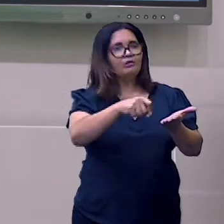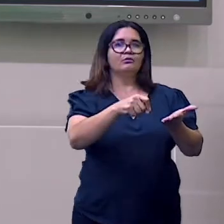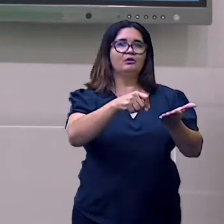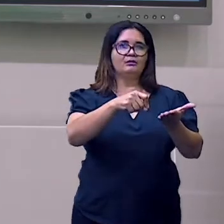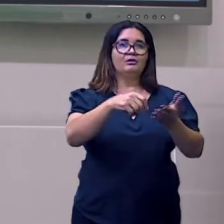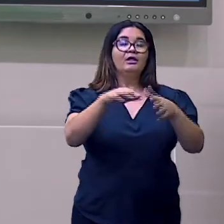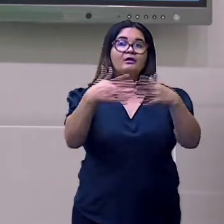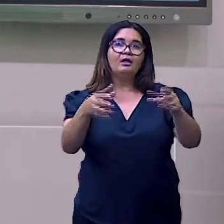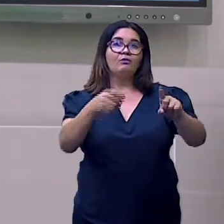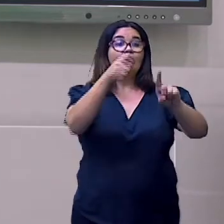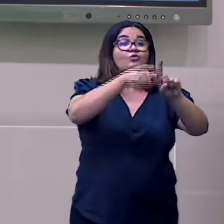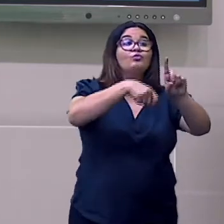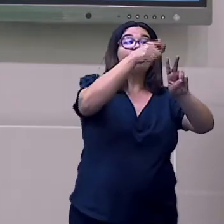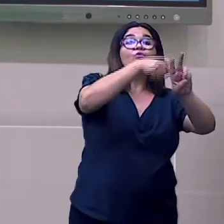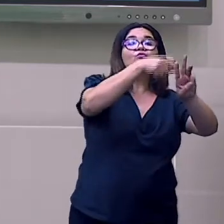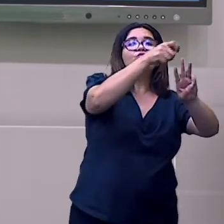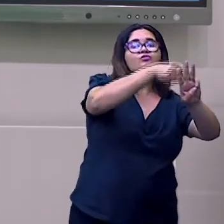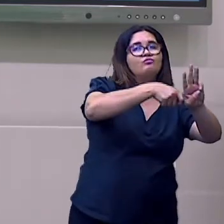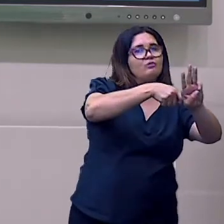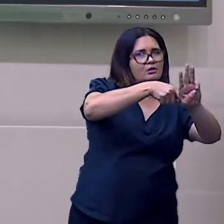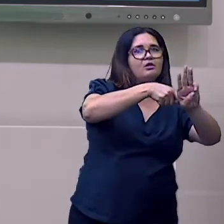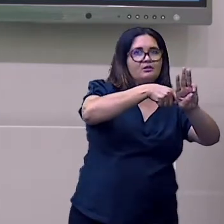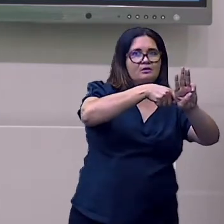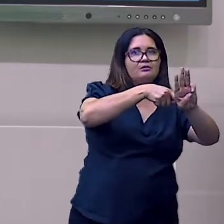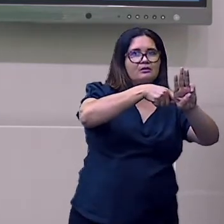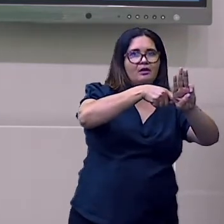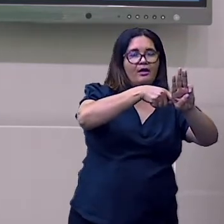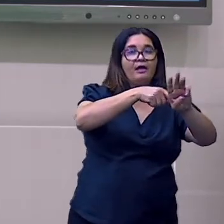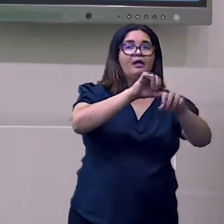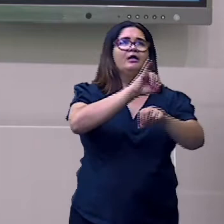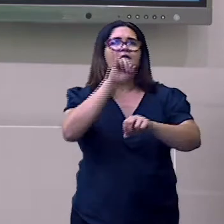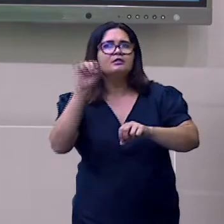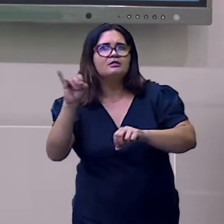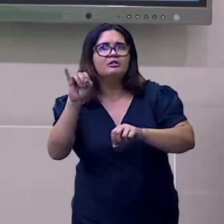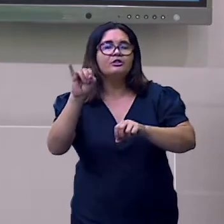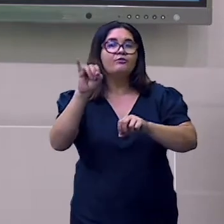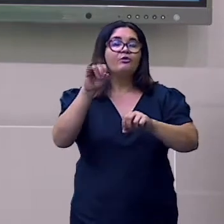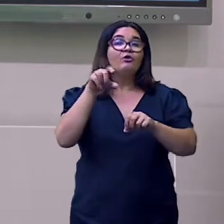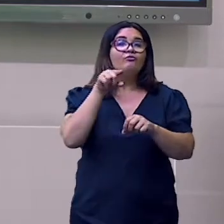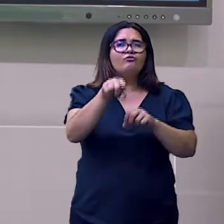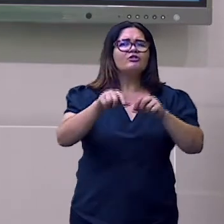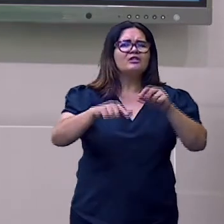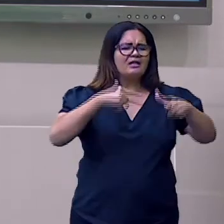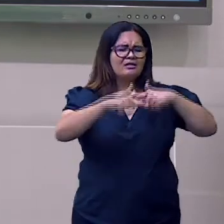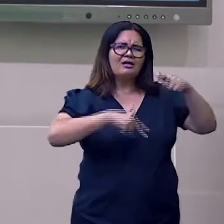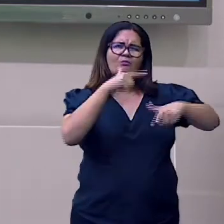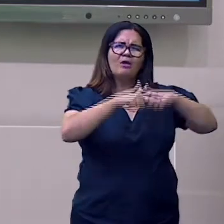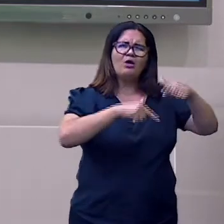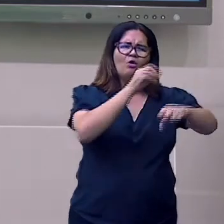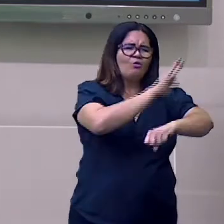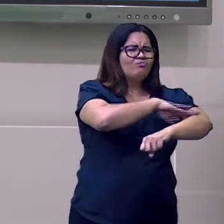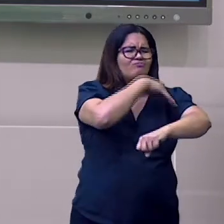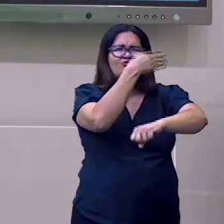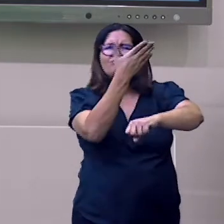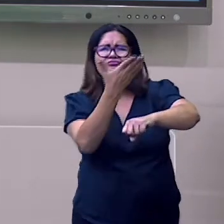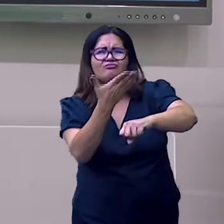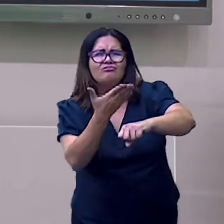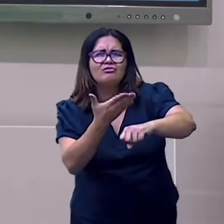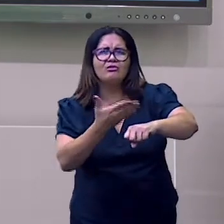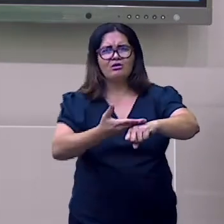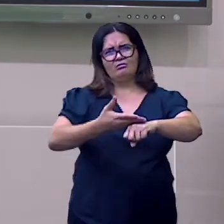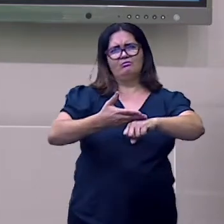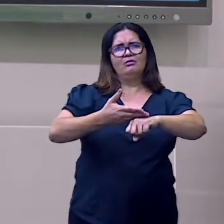mês que você faz hora extra. Mas se você tiver alguma remuneração que aumentou ou